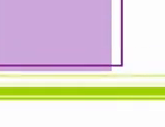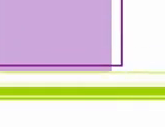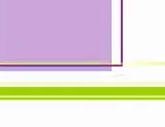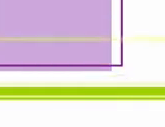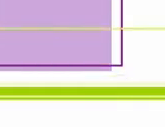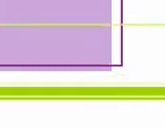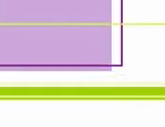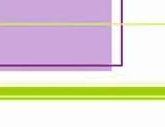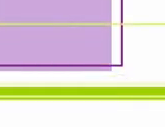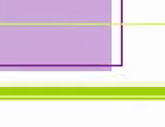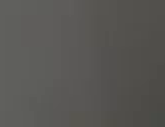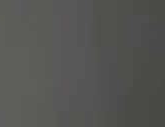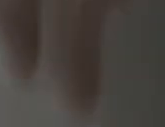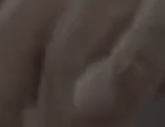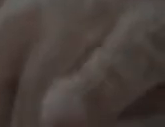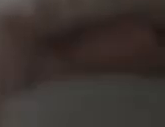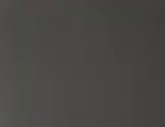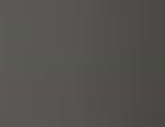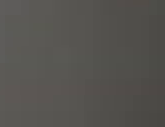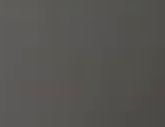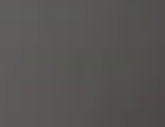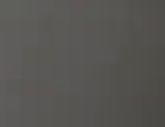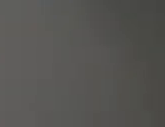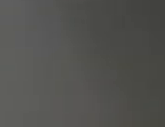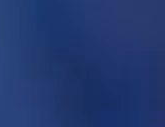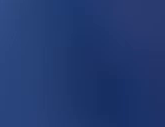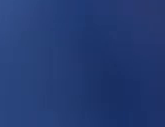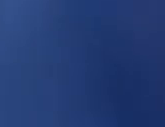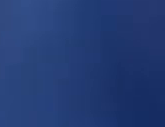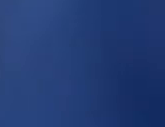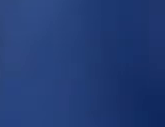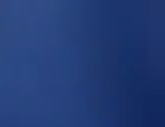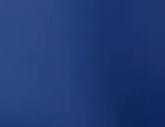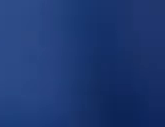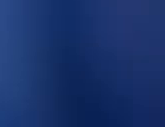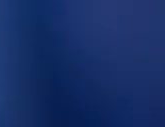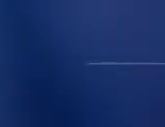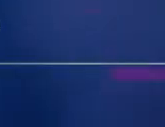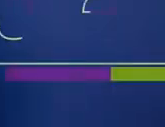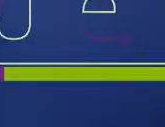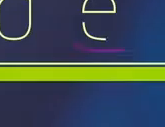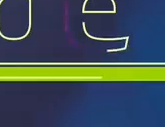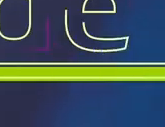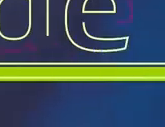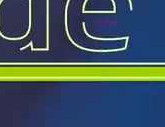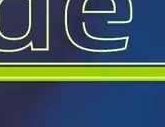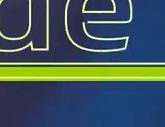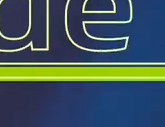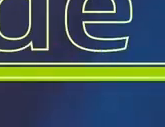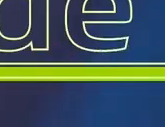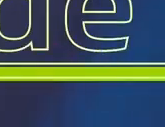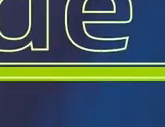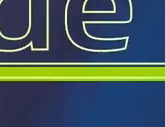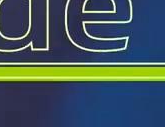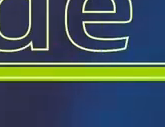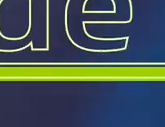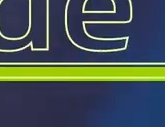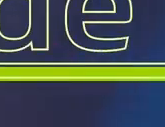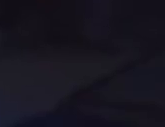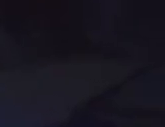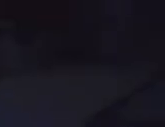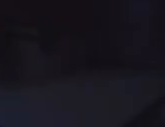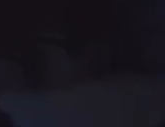especialidades e regiões do país. Para nós, a saúde também acontece nos bastidores, com melhorias na qualidade